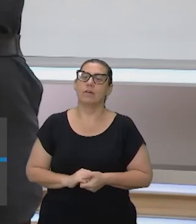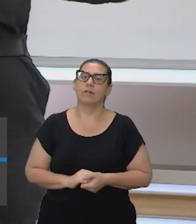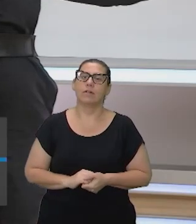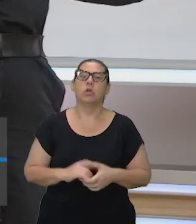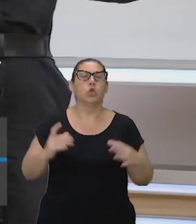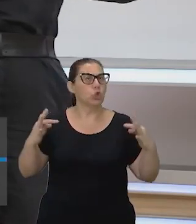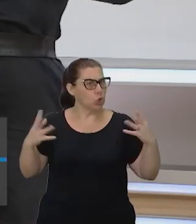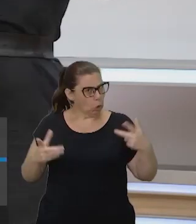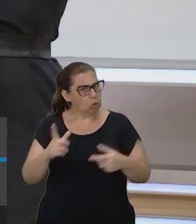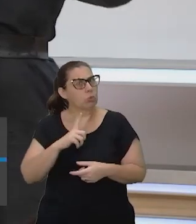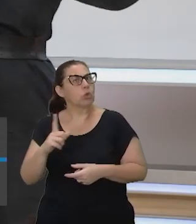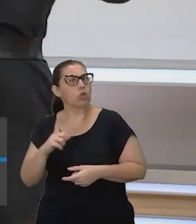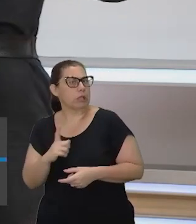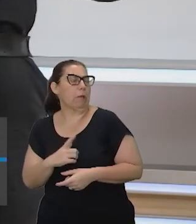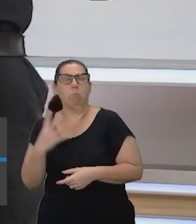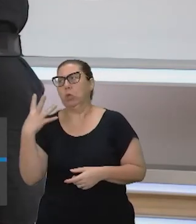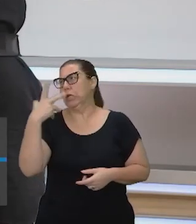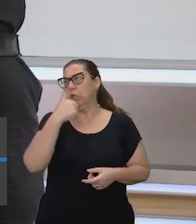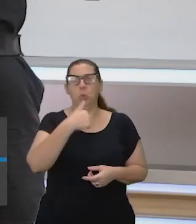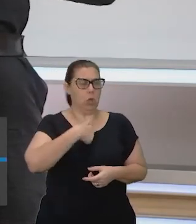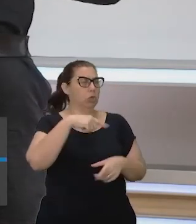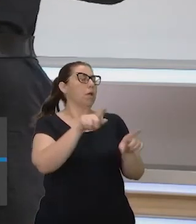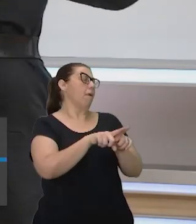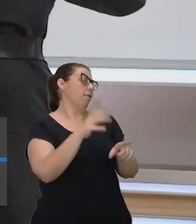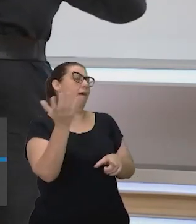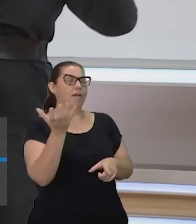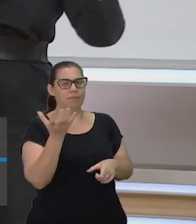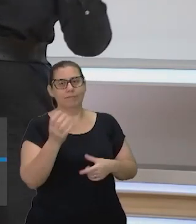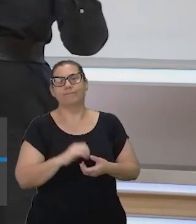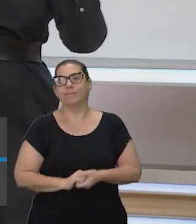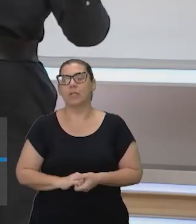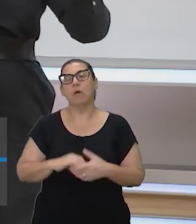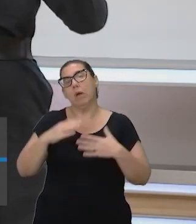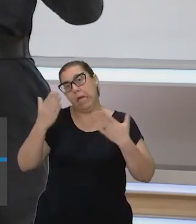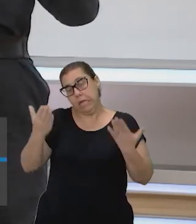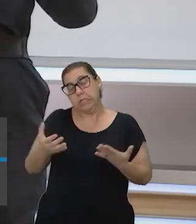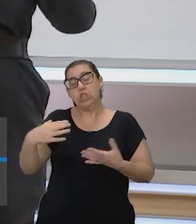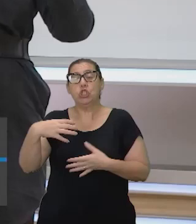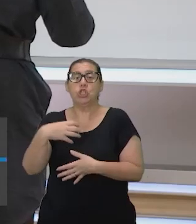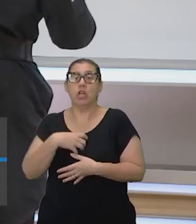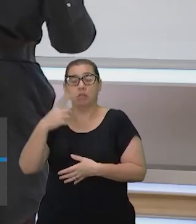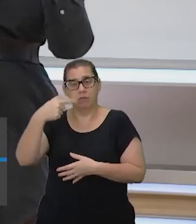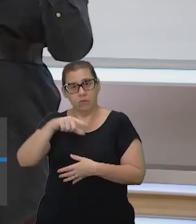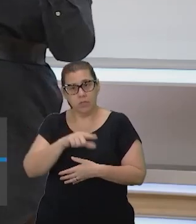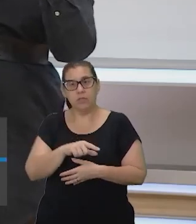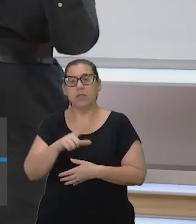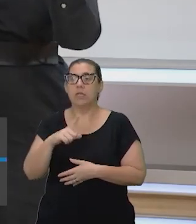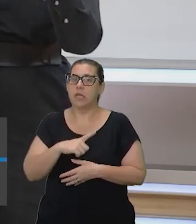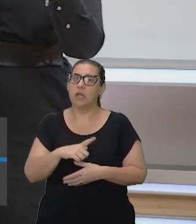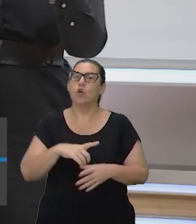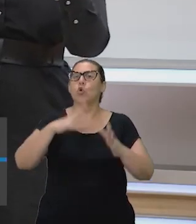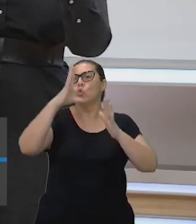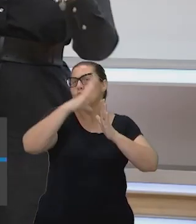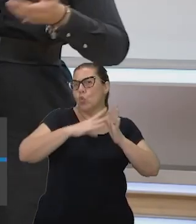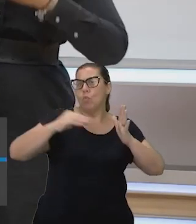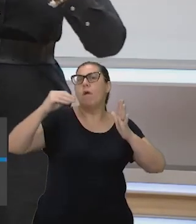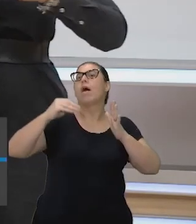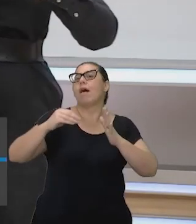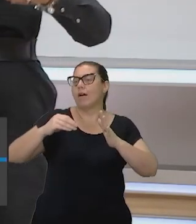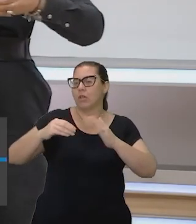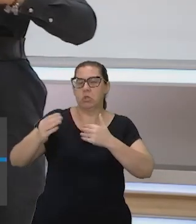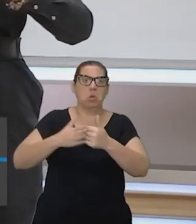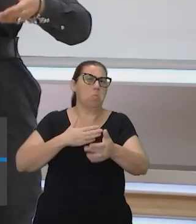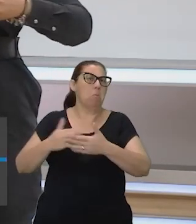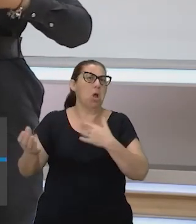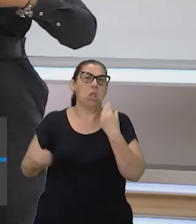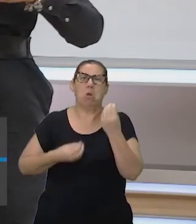mundo tem que ter alguma coisa bonita, eu também tenho que ter. Então, esse conceito de você ter que consumir arte de qualquer jeito, não importa